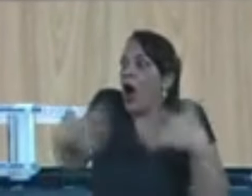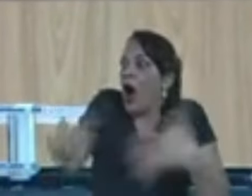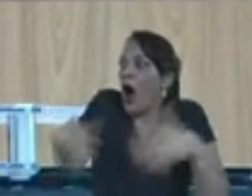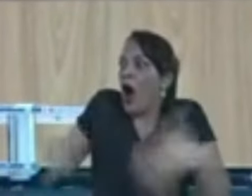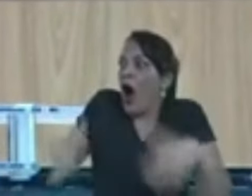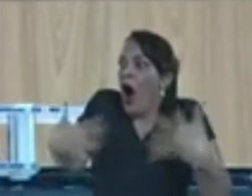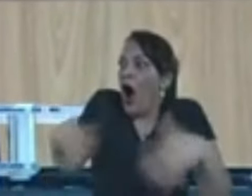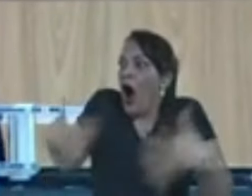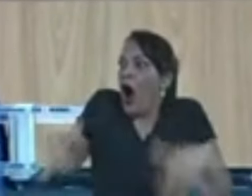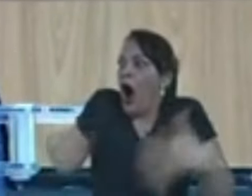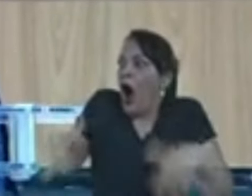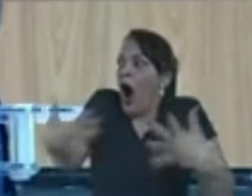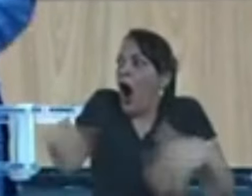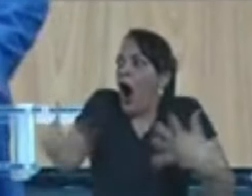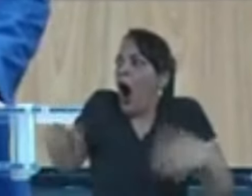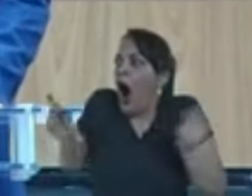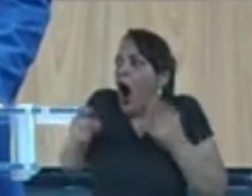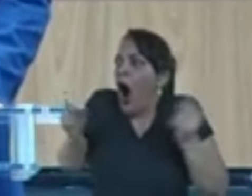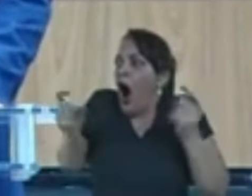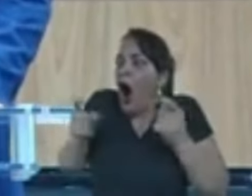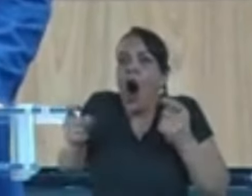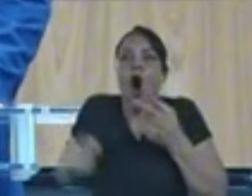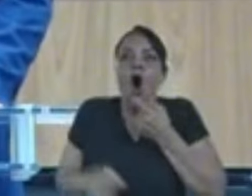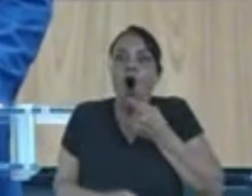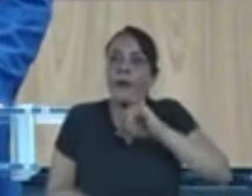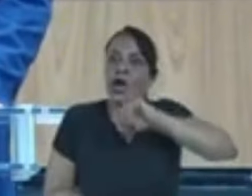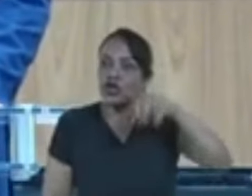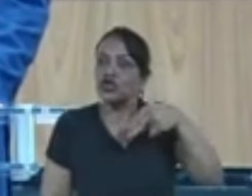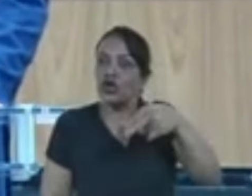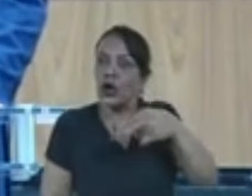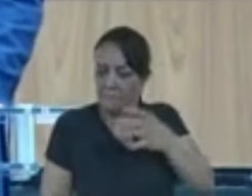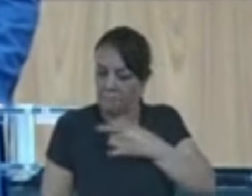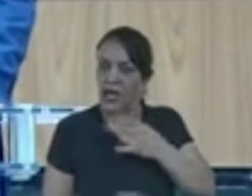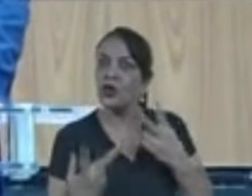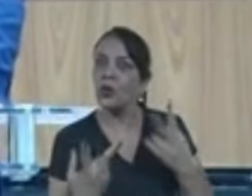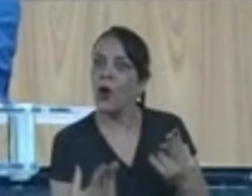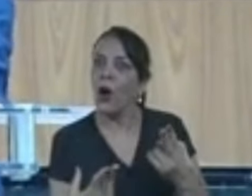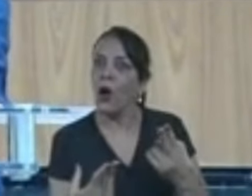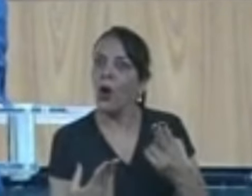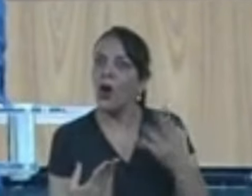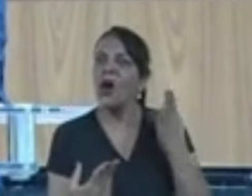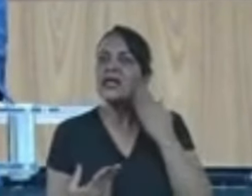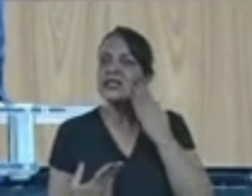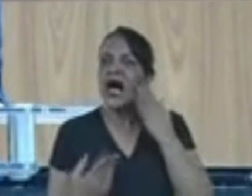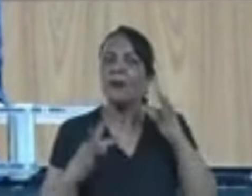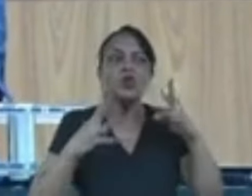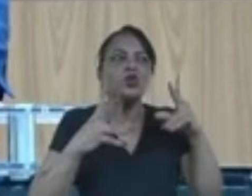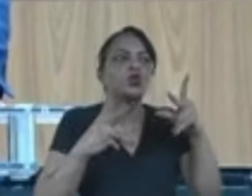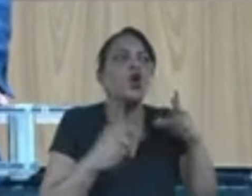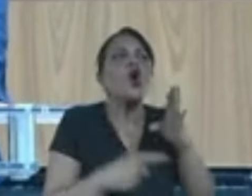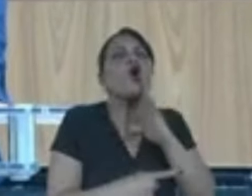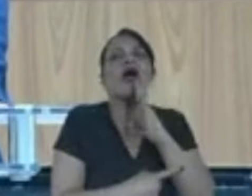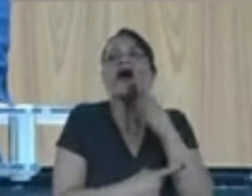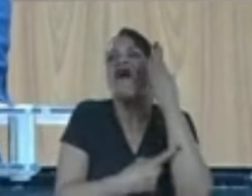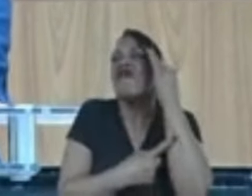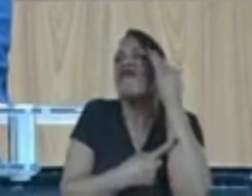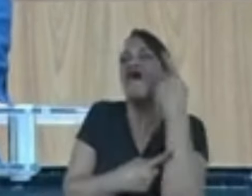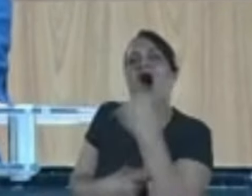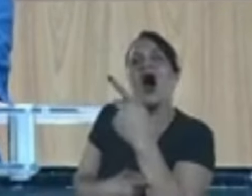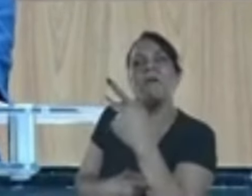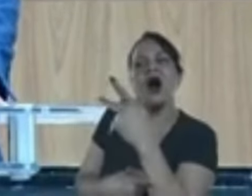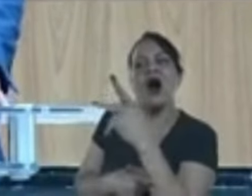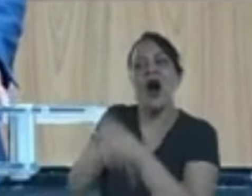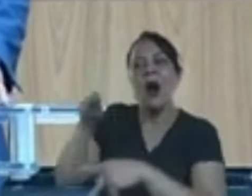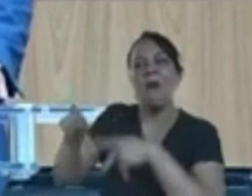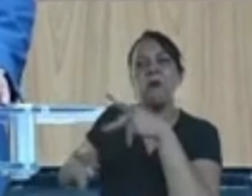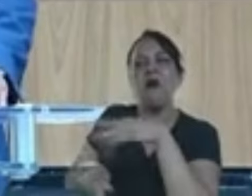medo dele. E Jonas tinha esse medo. Todo mundo sabia da crueldade que esse povo tinha, como eles eram arrogantes, como